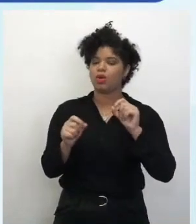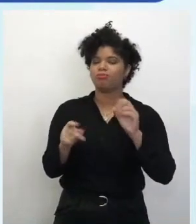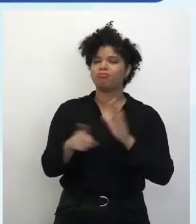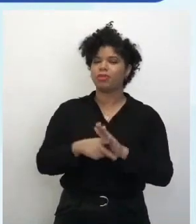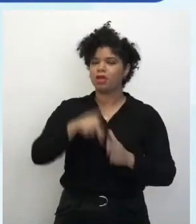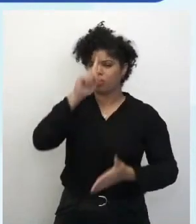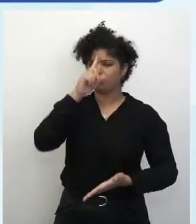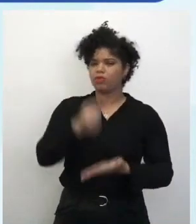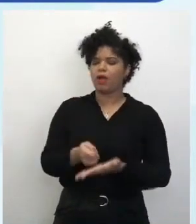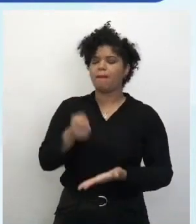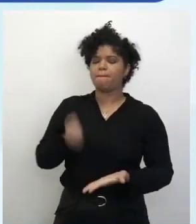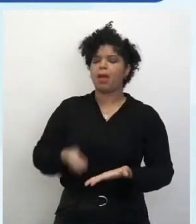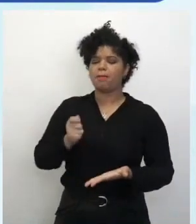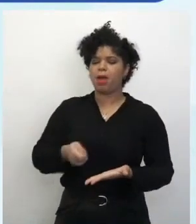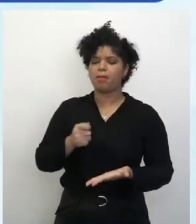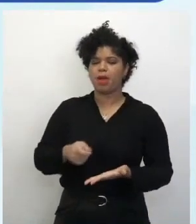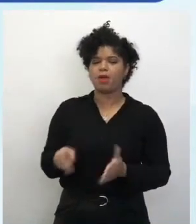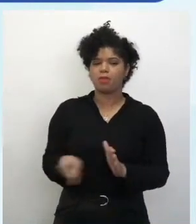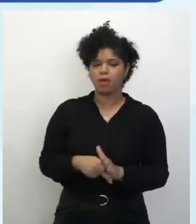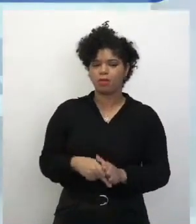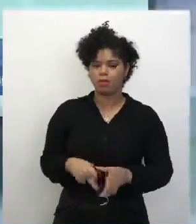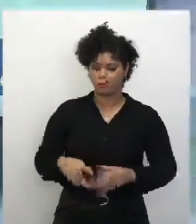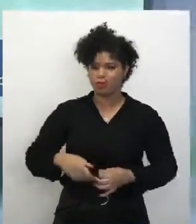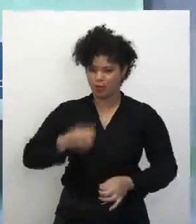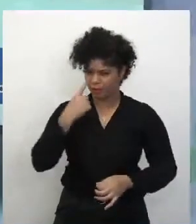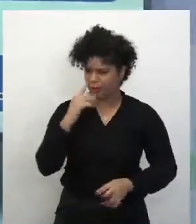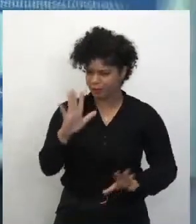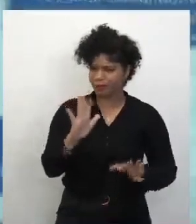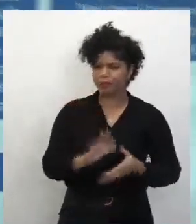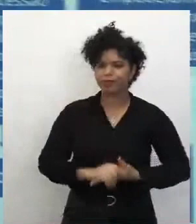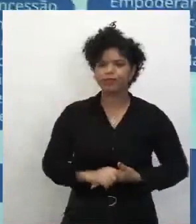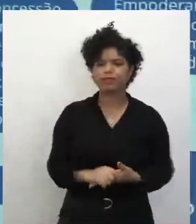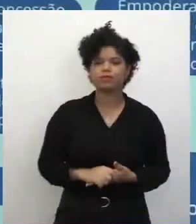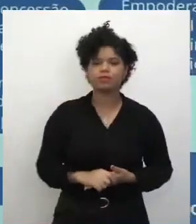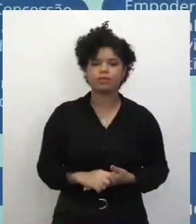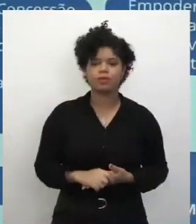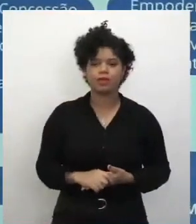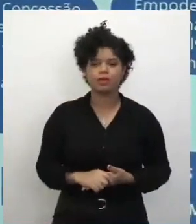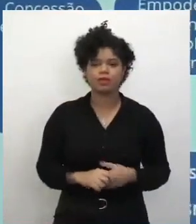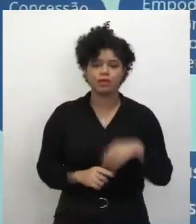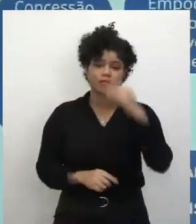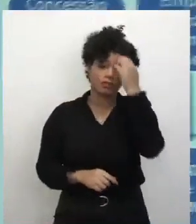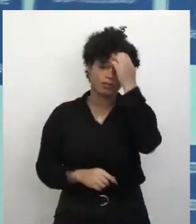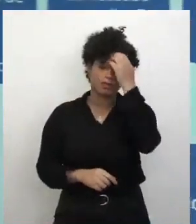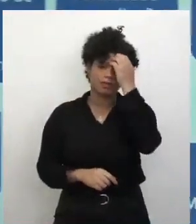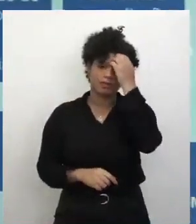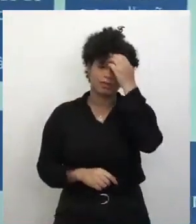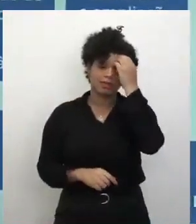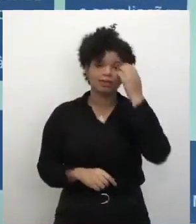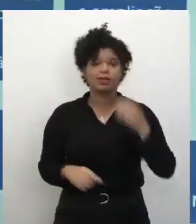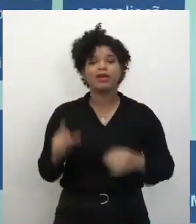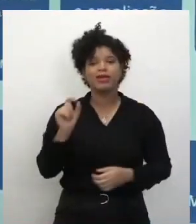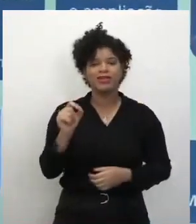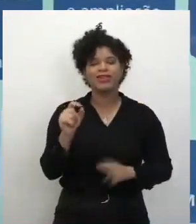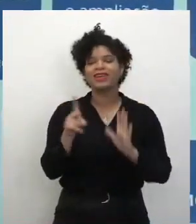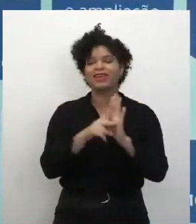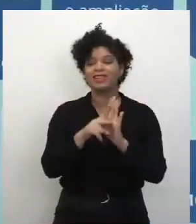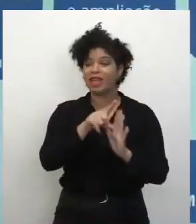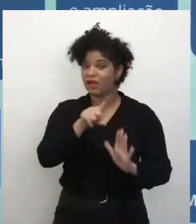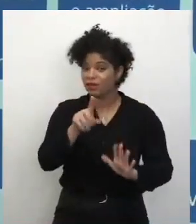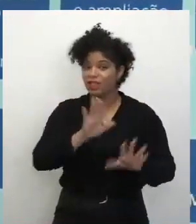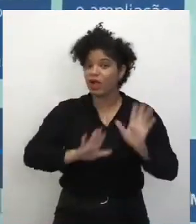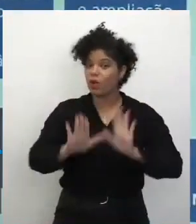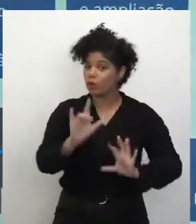ditadura populista nacionalista Tom fecha para mim é isso cuidado galera